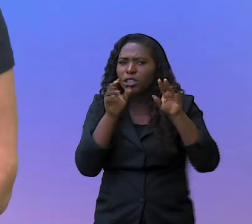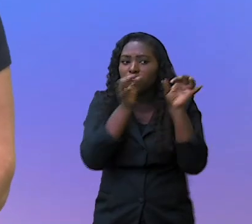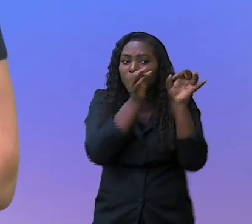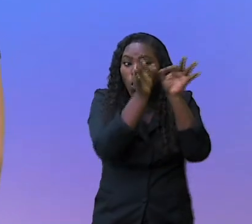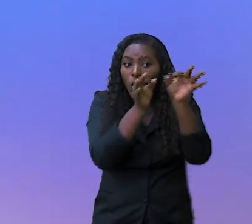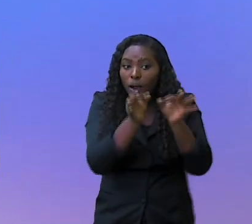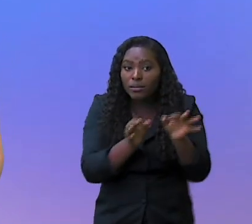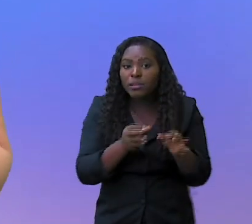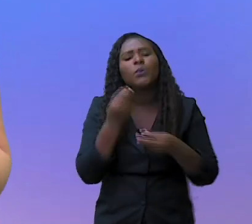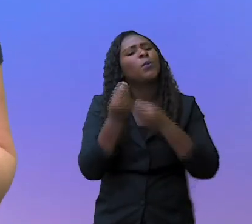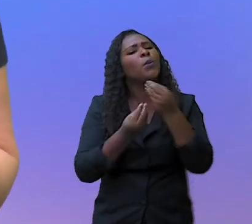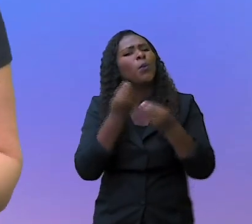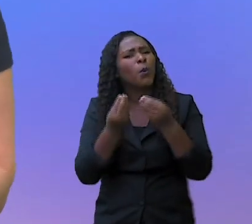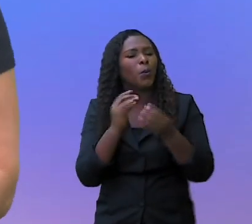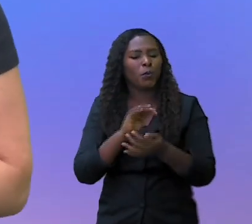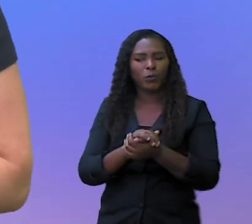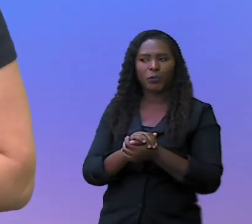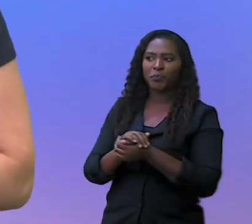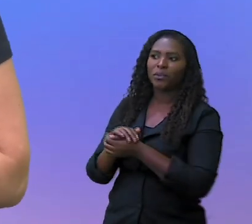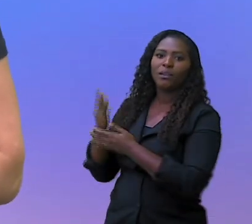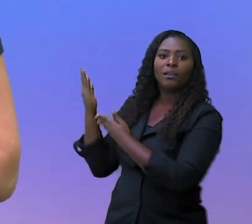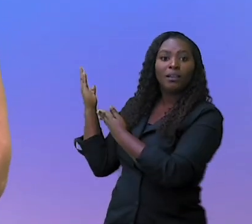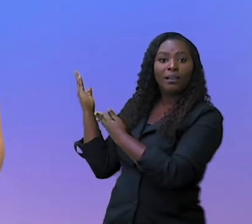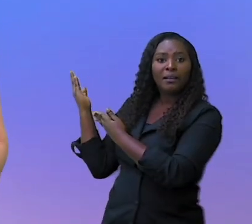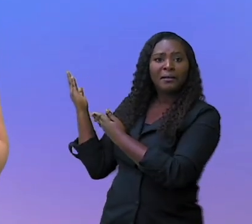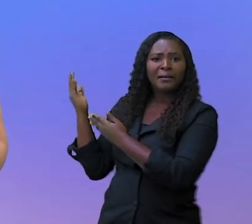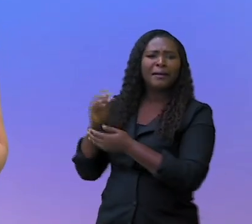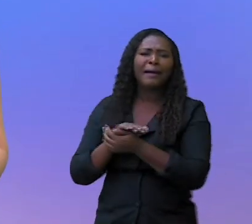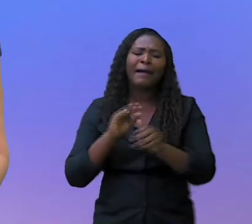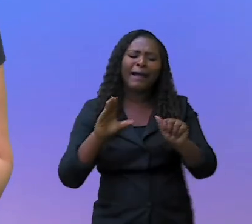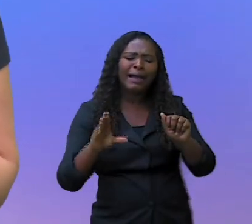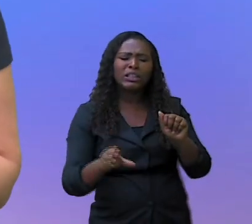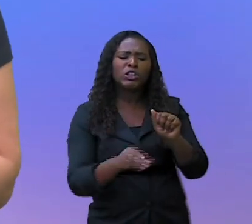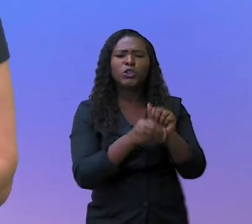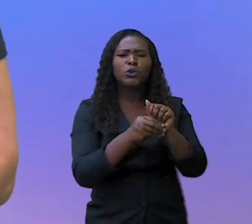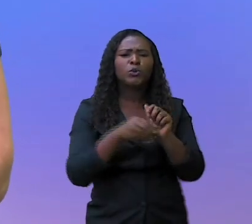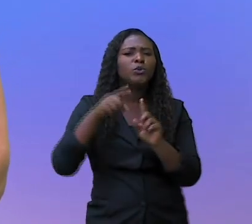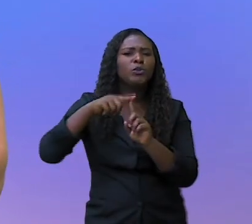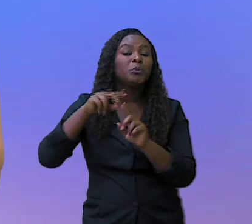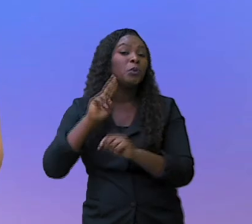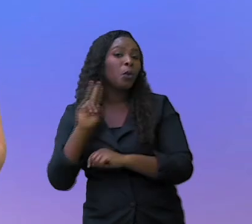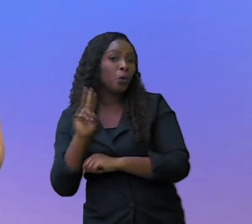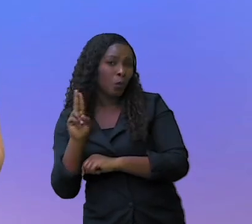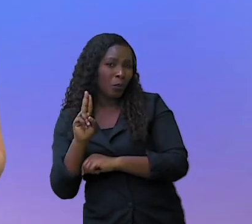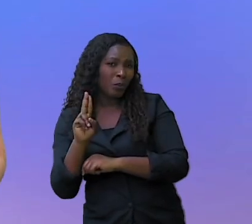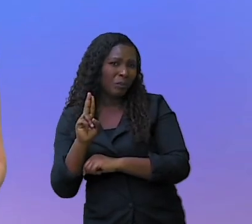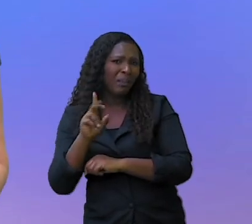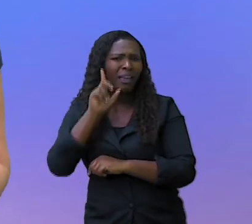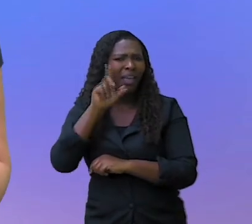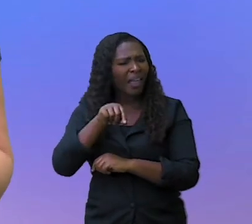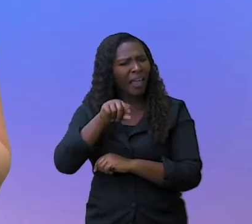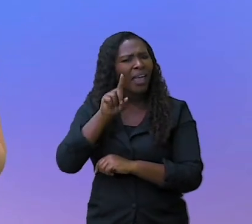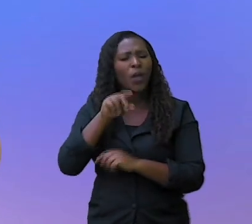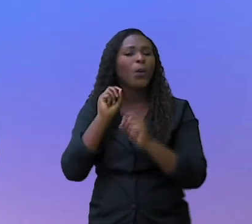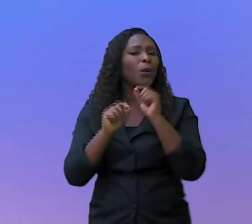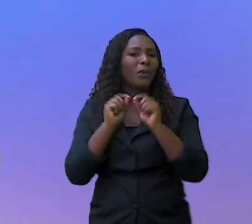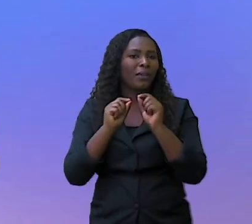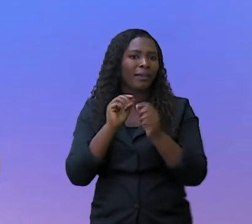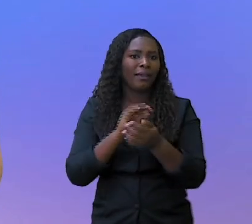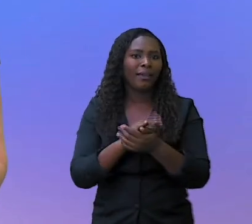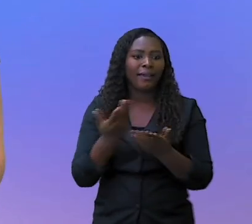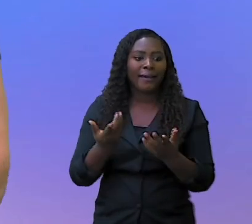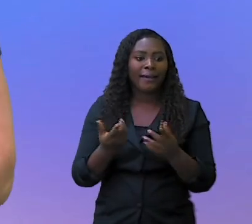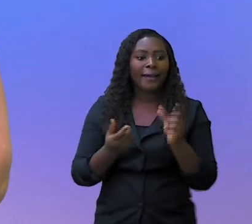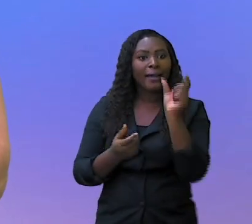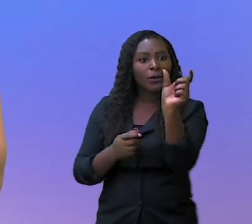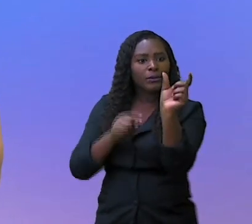adnominal, professora, o que é o adjunto adnominal? É o termo da oração que acompanha e